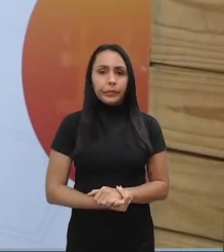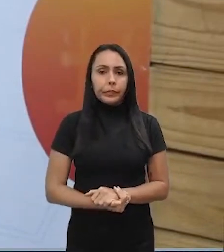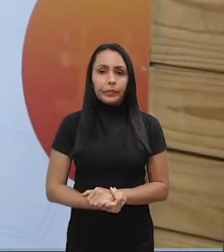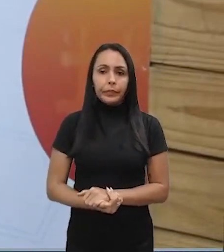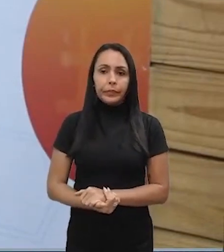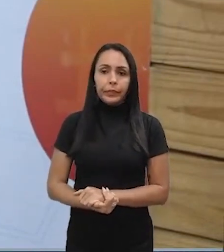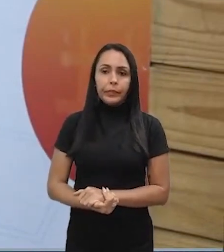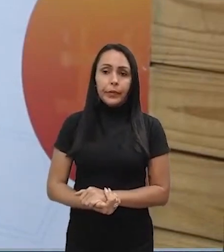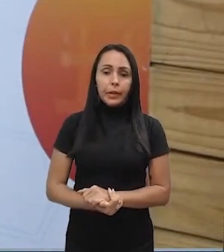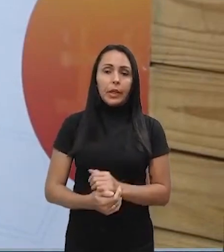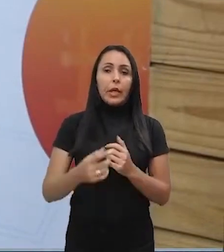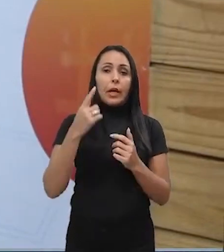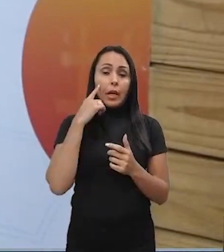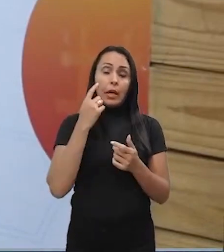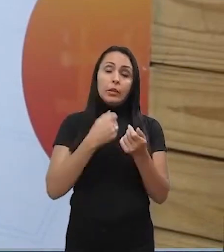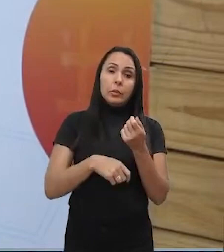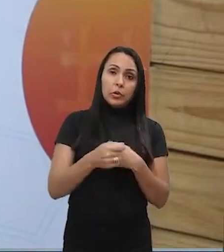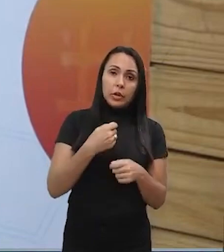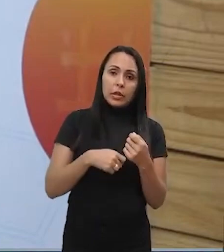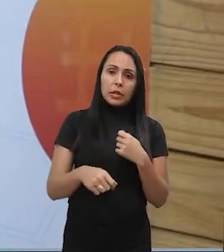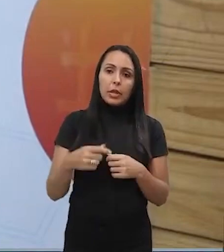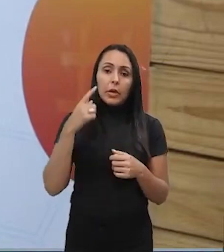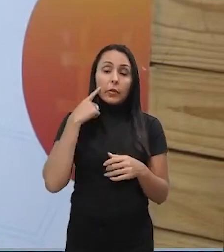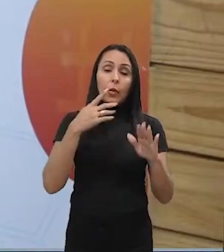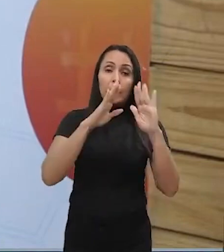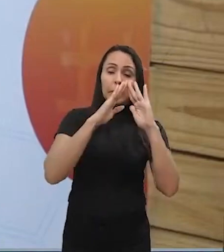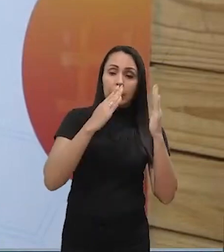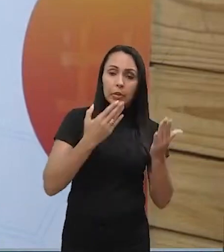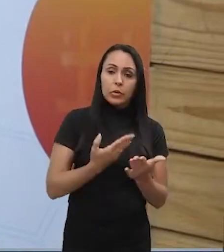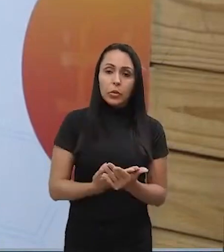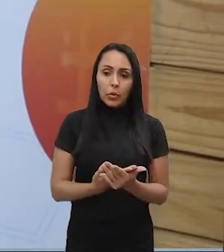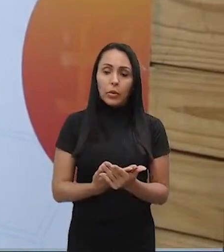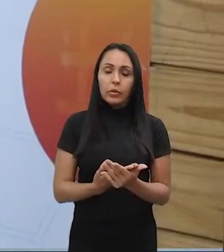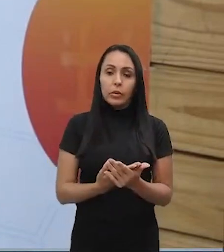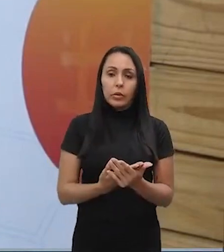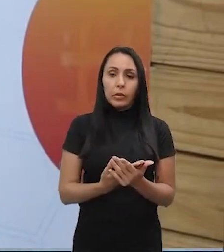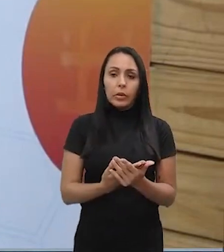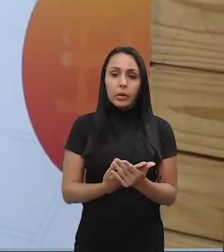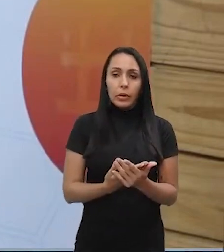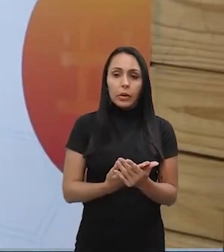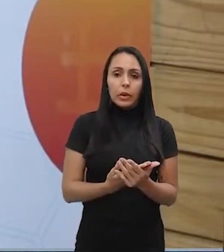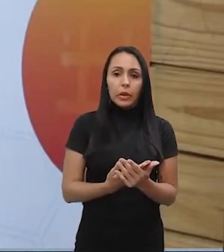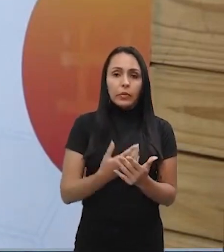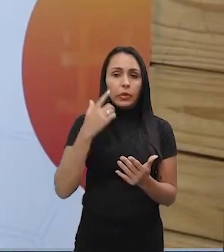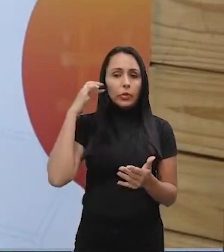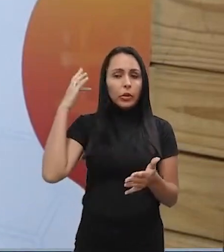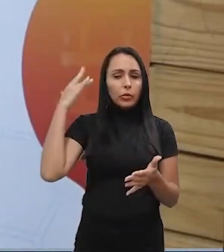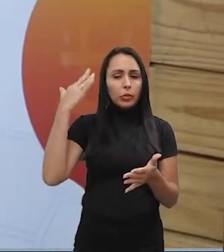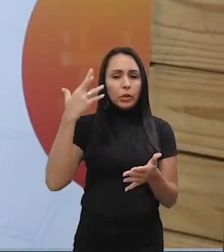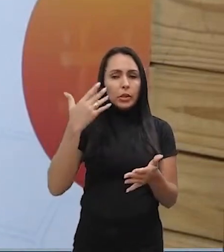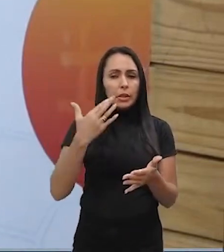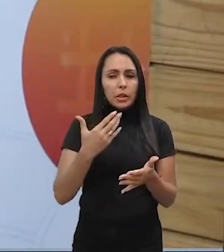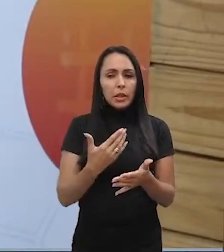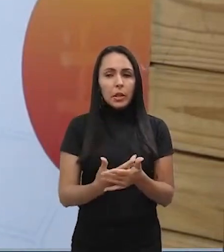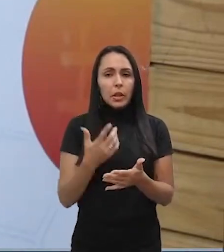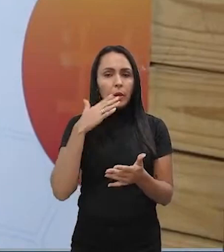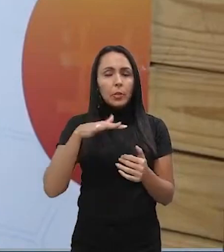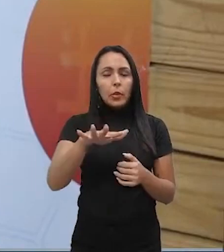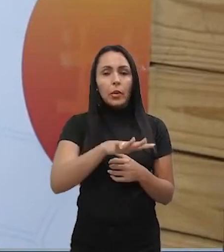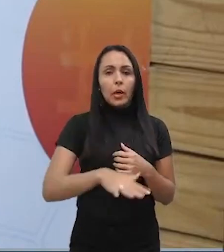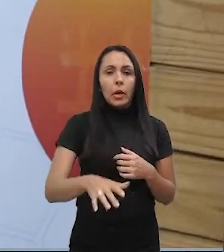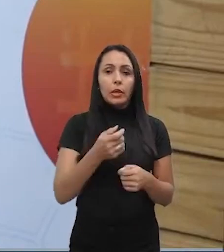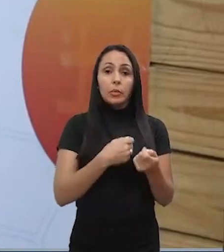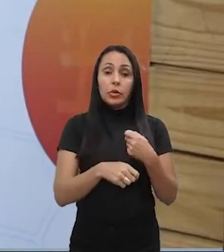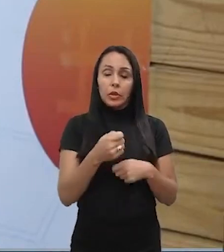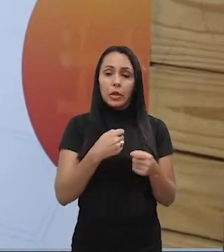administração, ela é formada pelas escolas, e as escolas, elas vêm desde os princípios